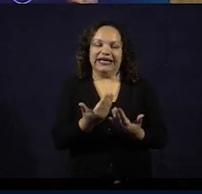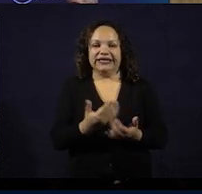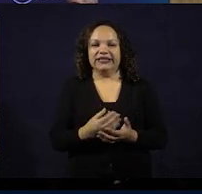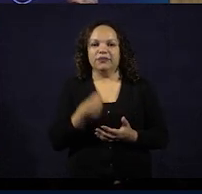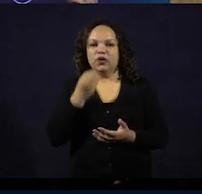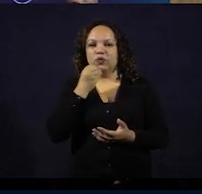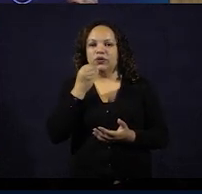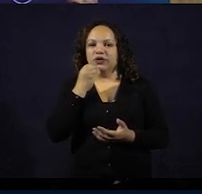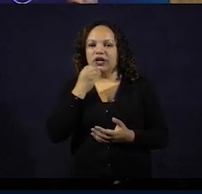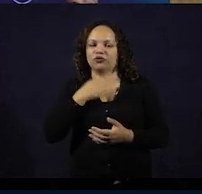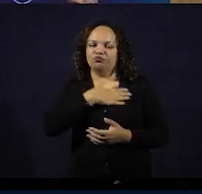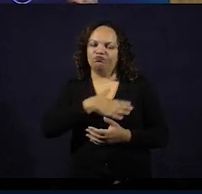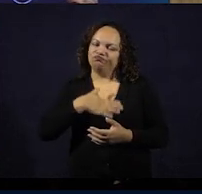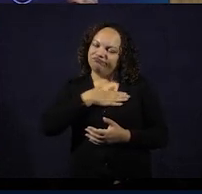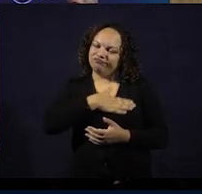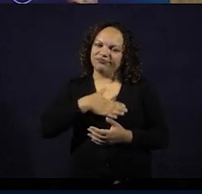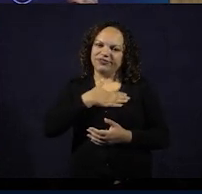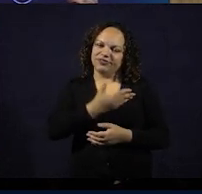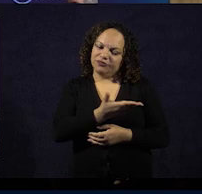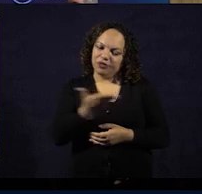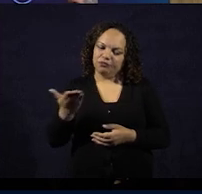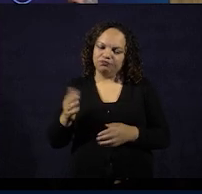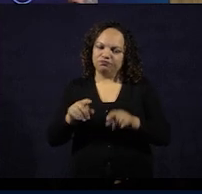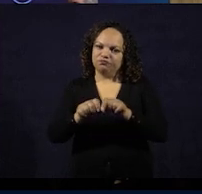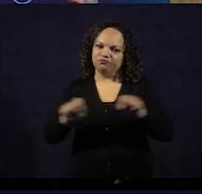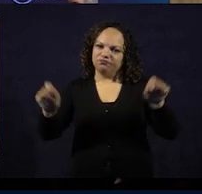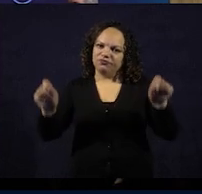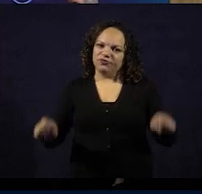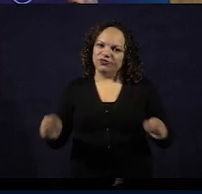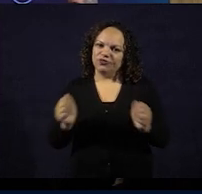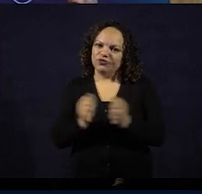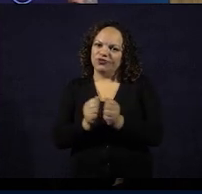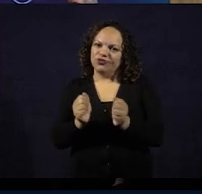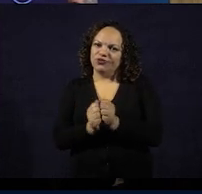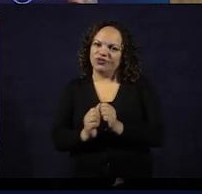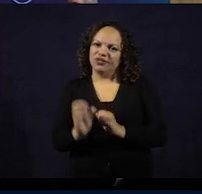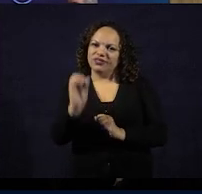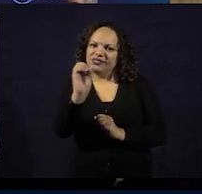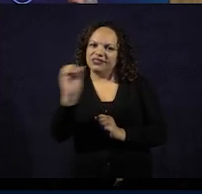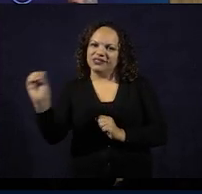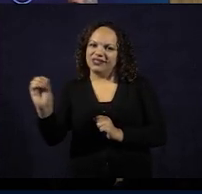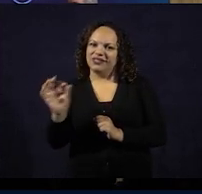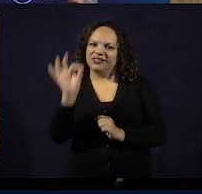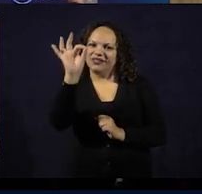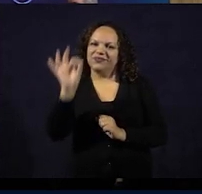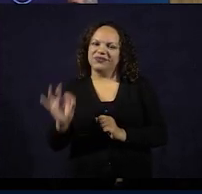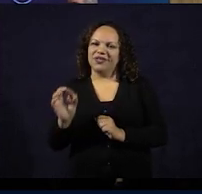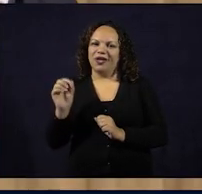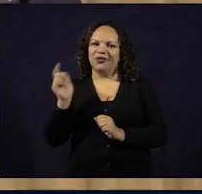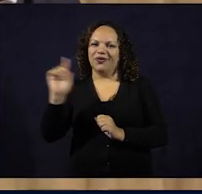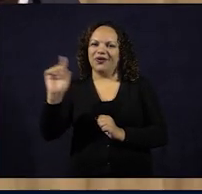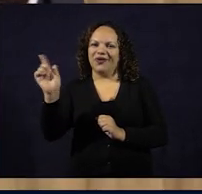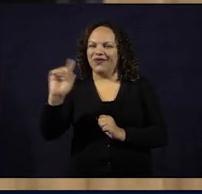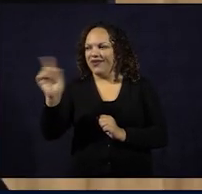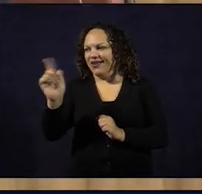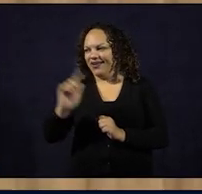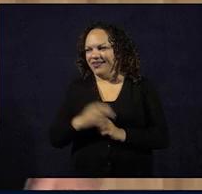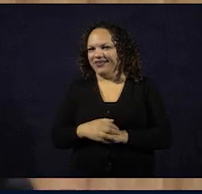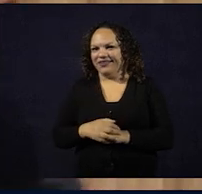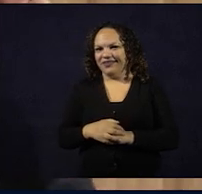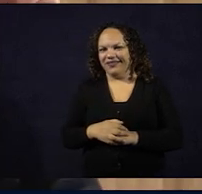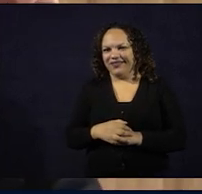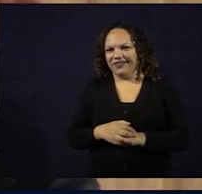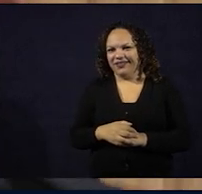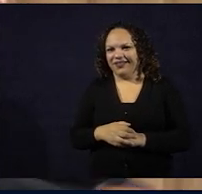um prazer tá aqui na na mesa e aqui 66% do Agro aqui é Goiano viu gente a boa safra é